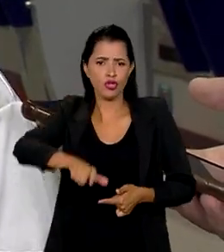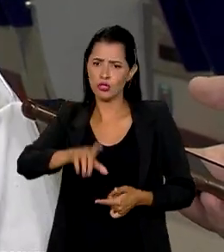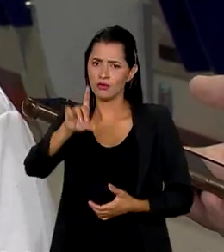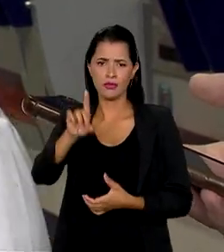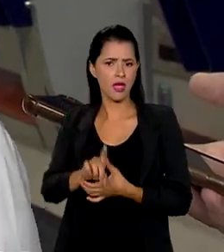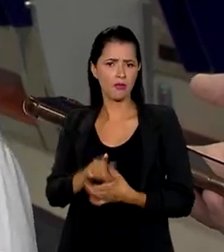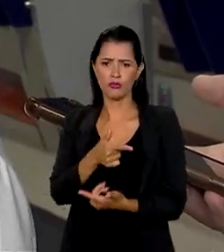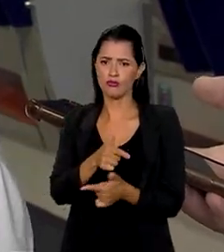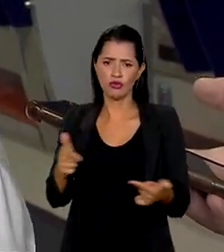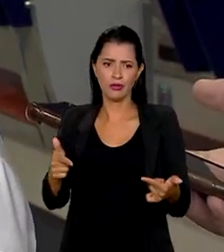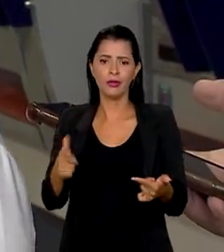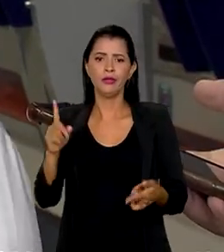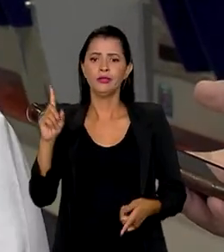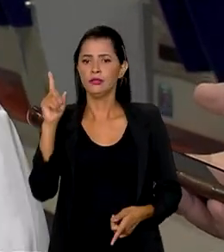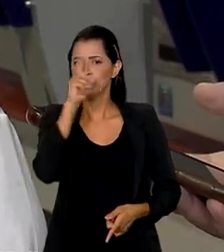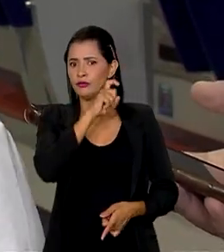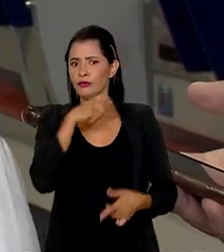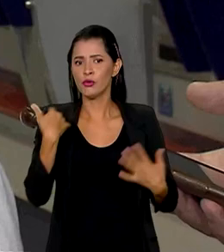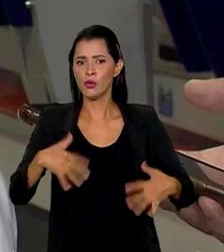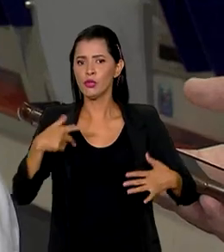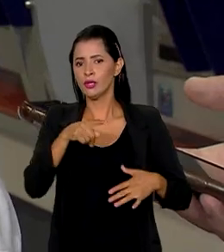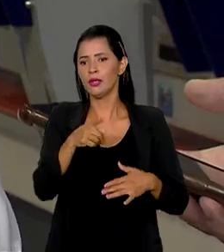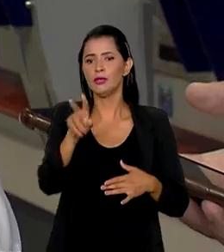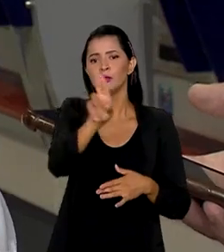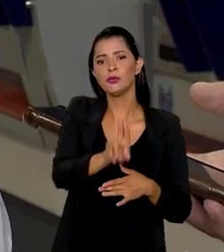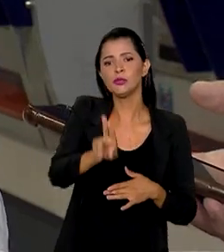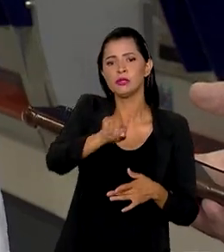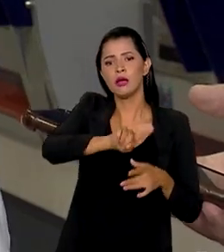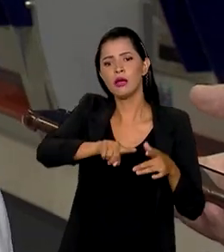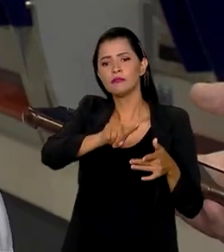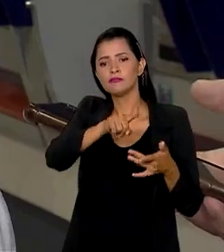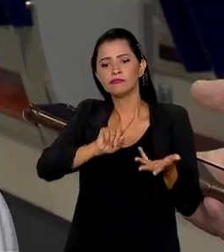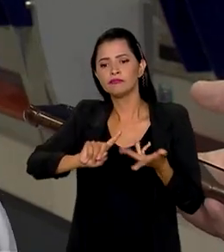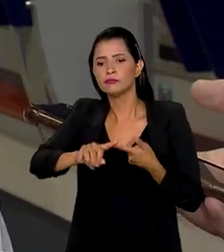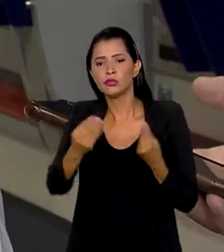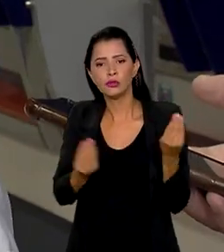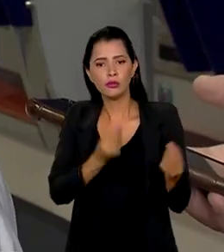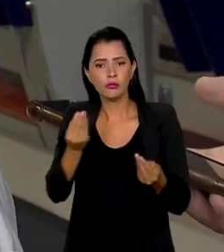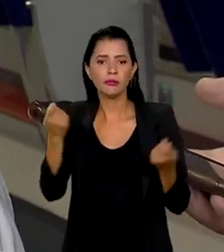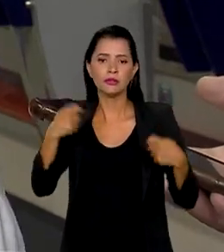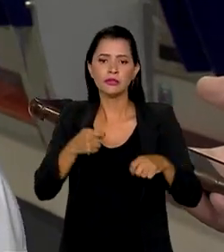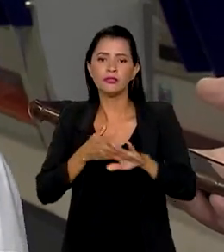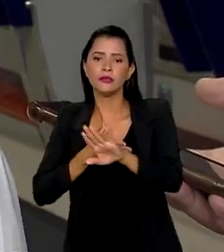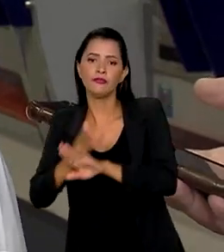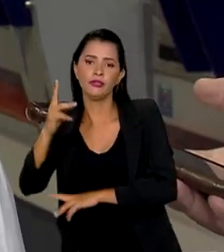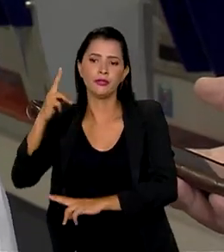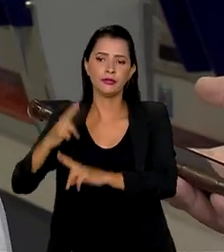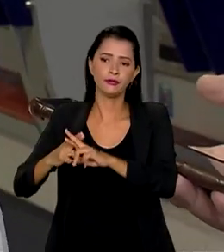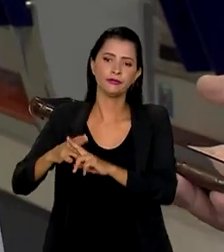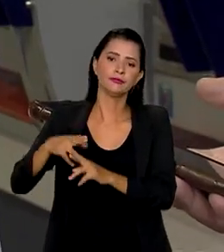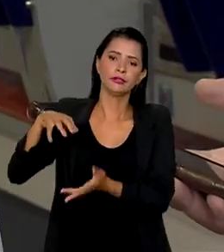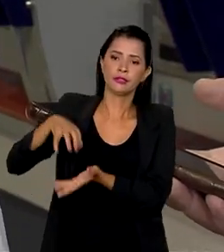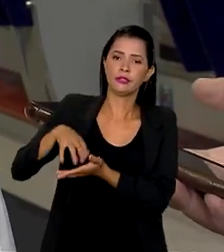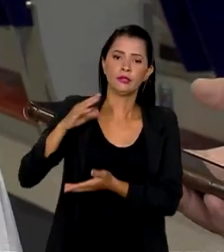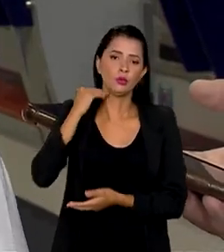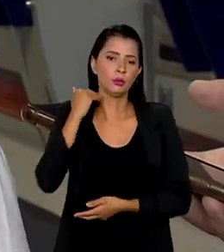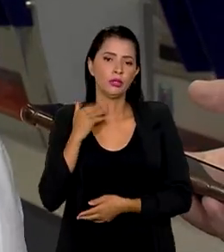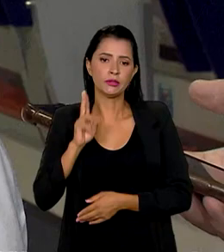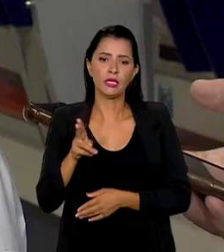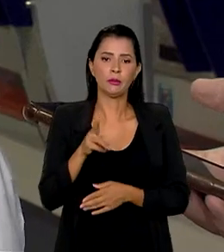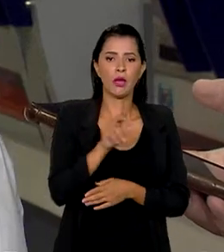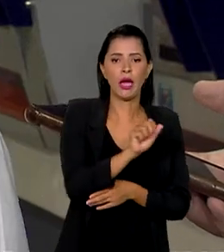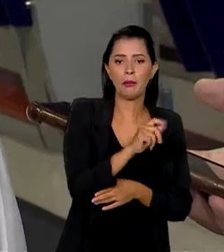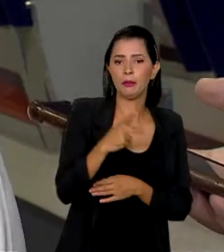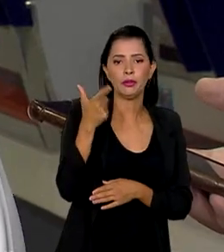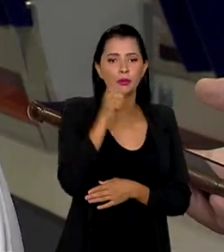débito, o que dificulta ele poder usar os recursos. Ele acaba muitas vezes tendo que vir na agência, ele não consegue usar o aplicativo, ou não